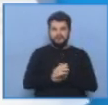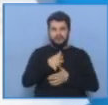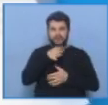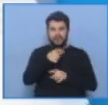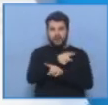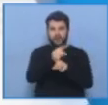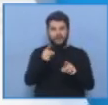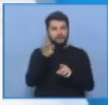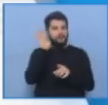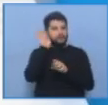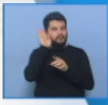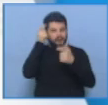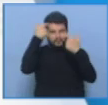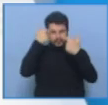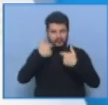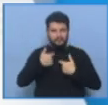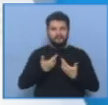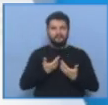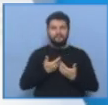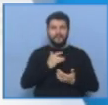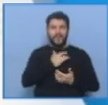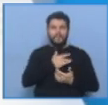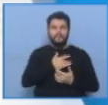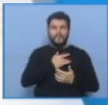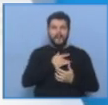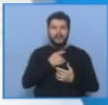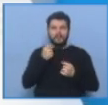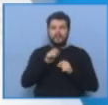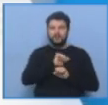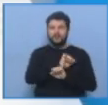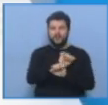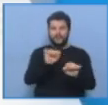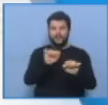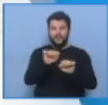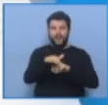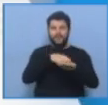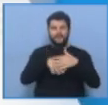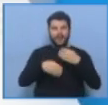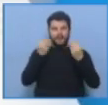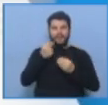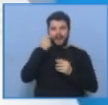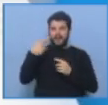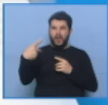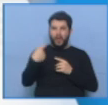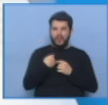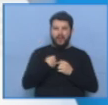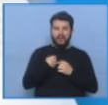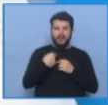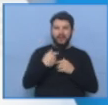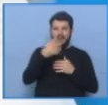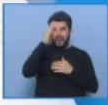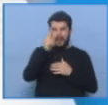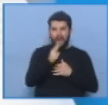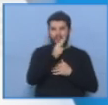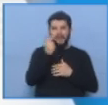Digo-vos a vós que me escutais, amai os vossos inimigos, fazei bem aos que vos odeiam, abençoai